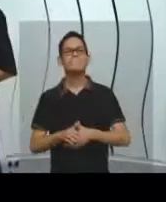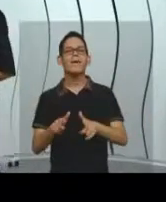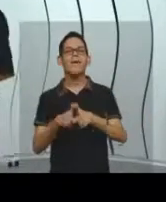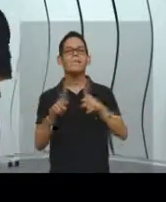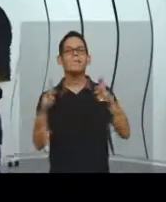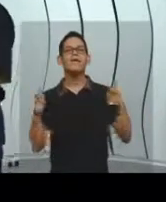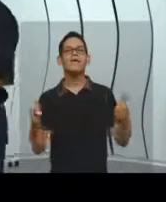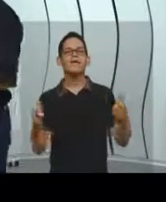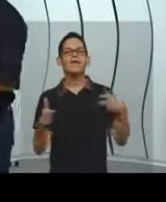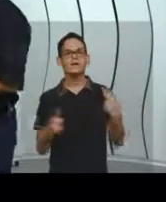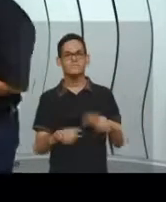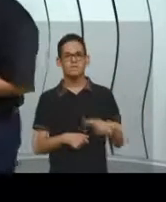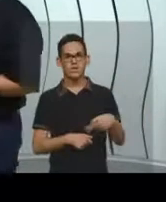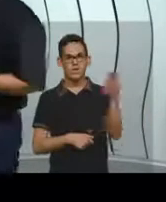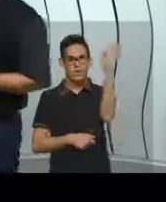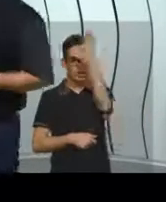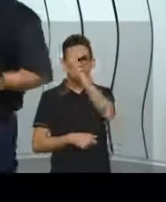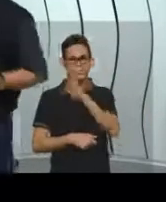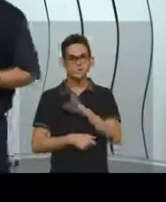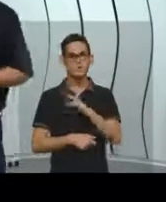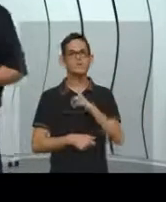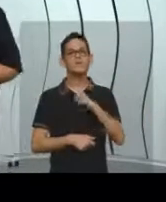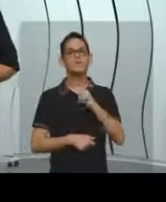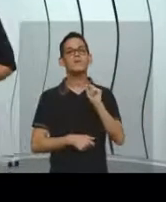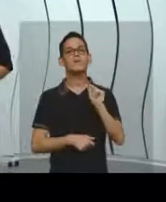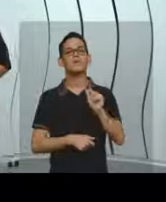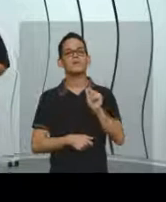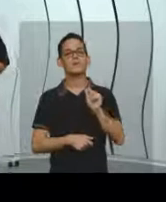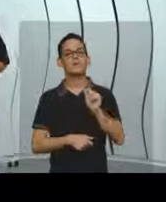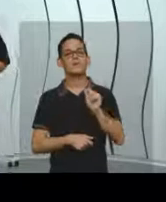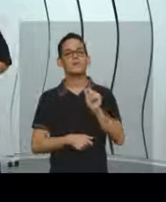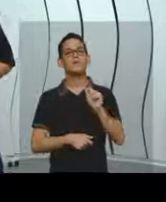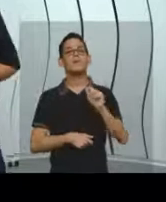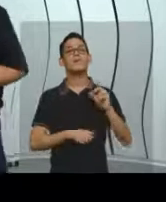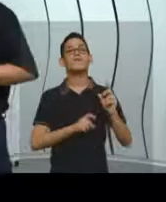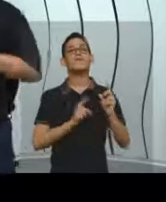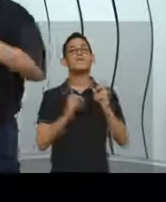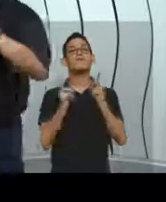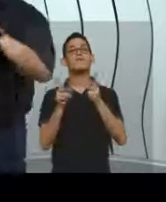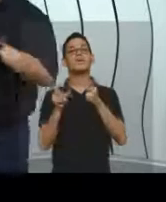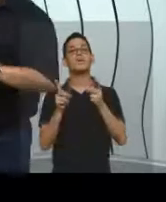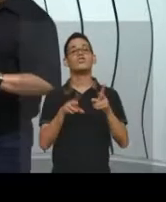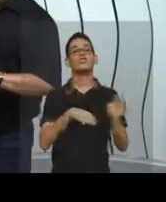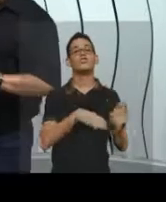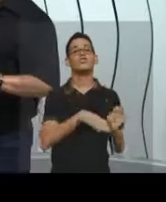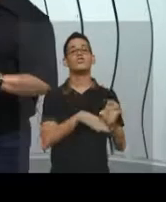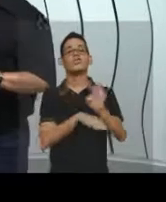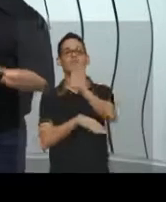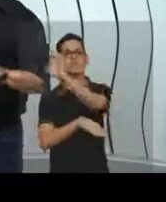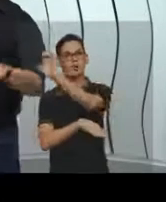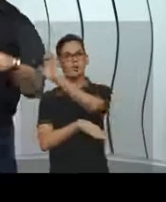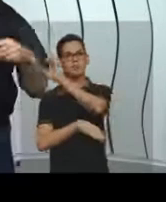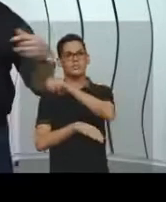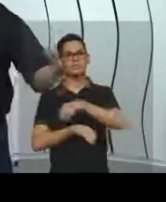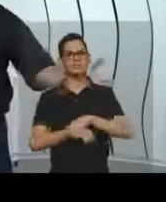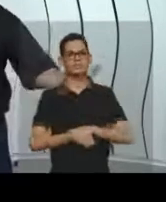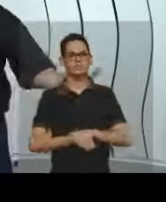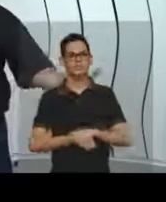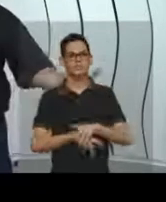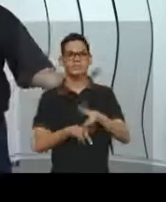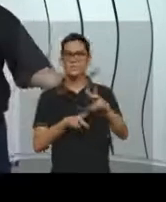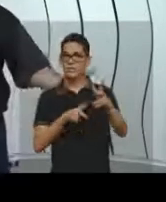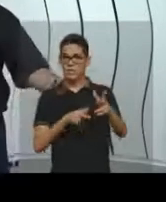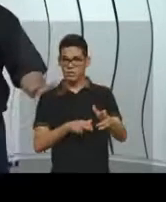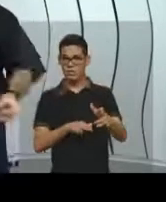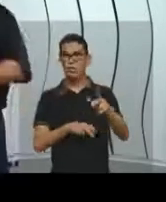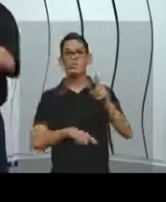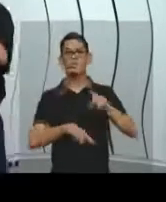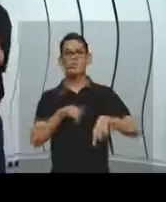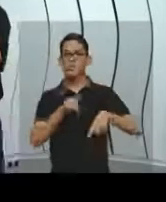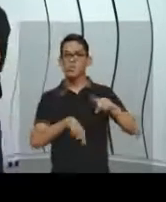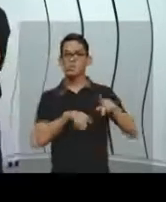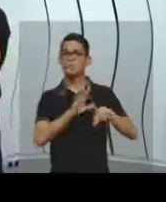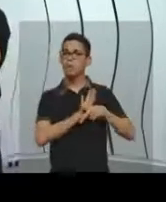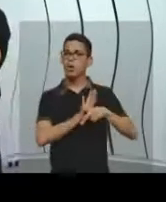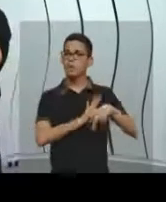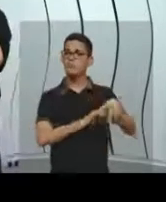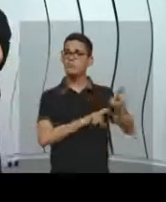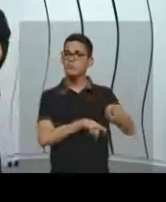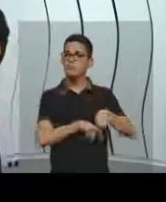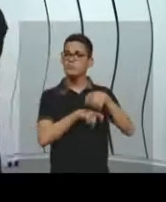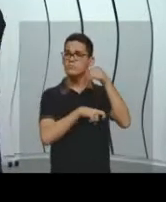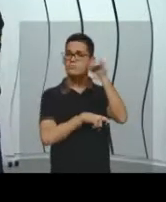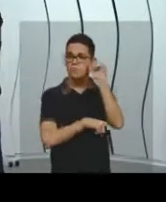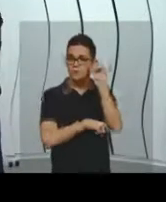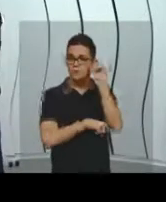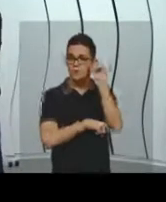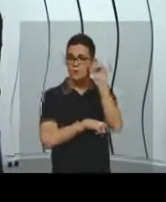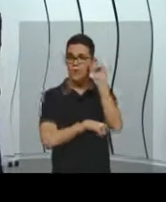hoje em dia é destinada para o mercado externo, tá? Então, assim como os produtos agrícolas, né? Mas os